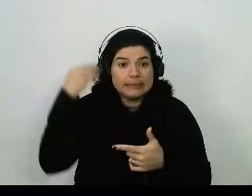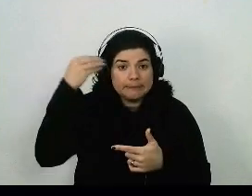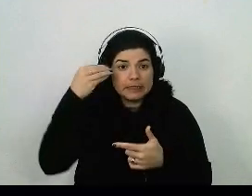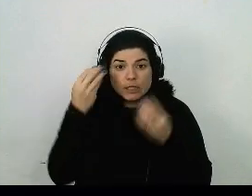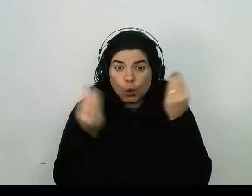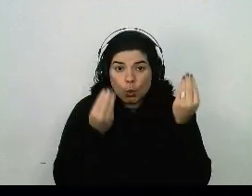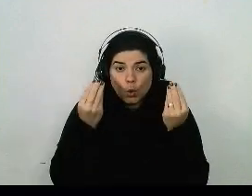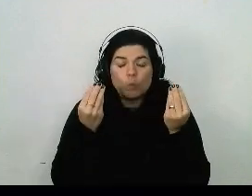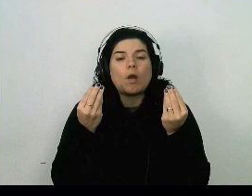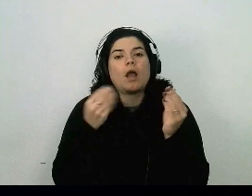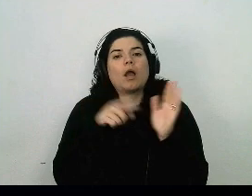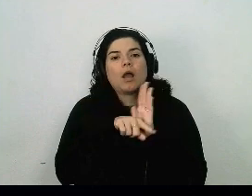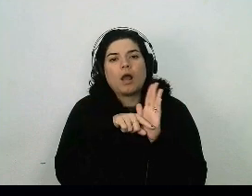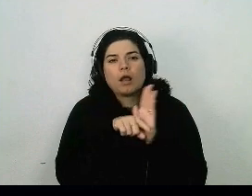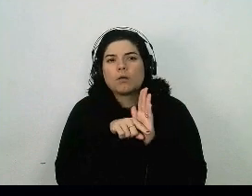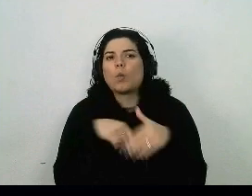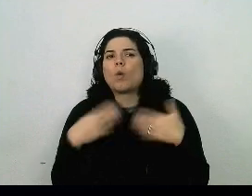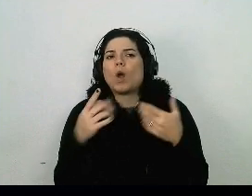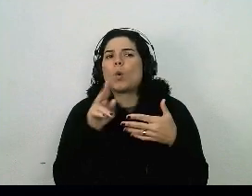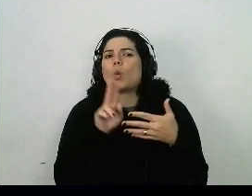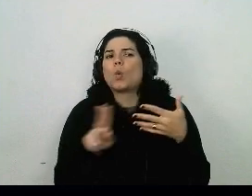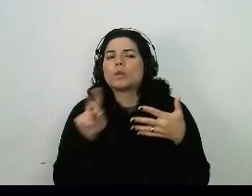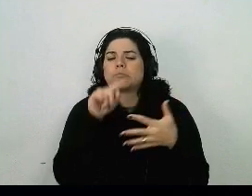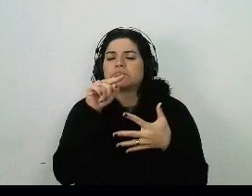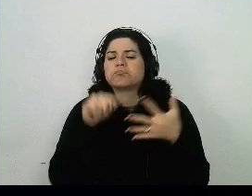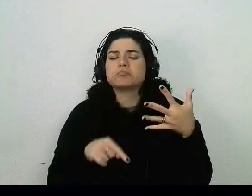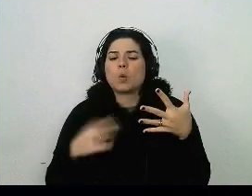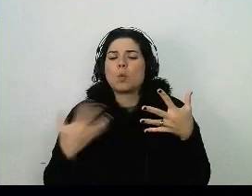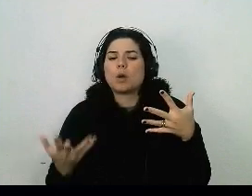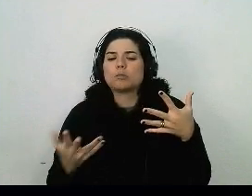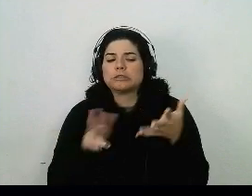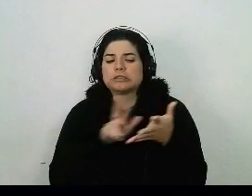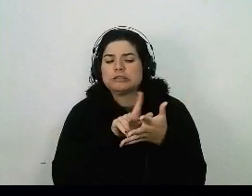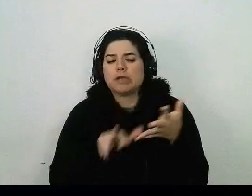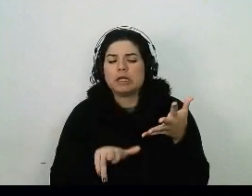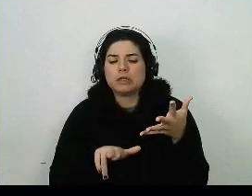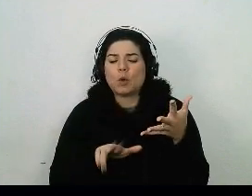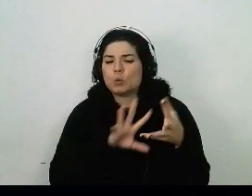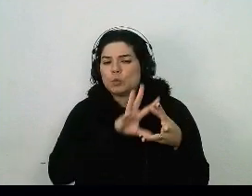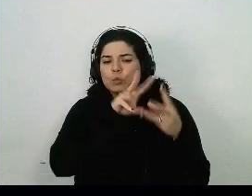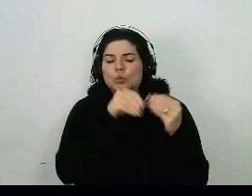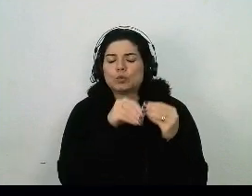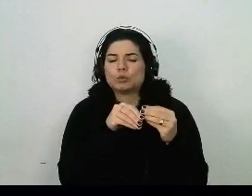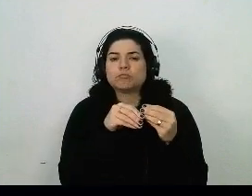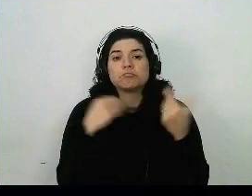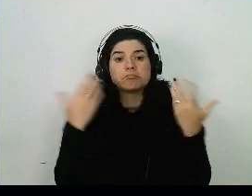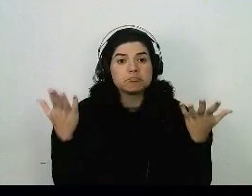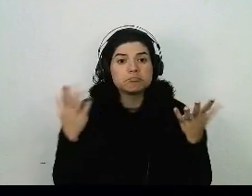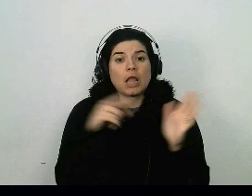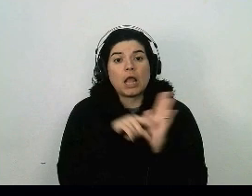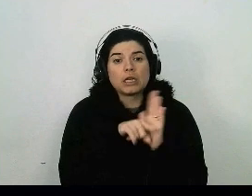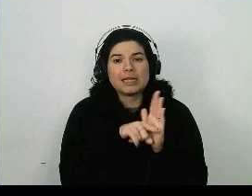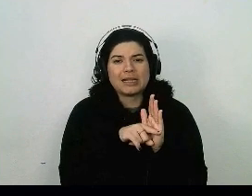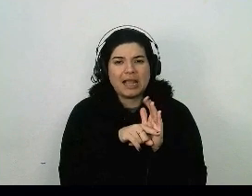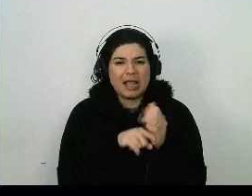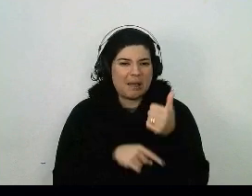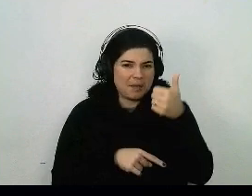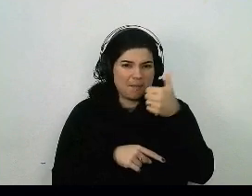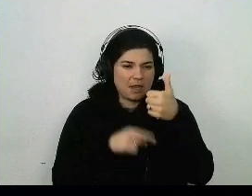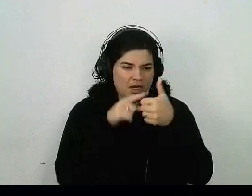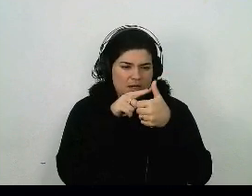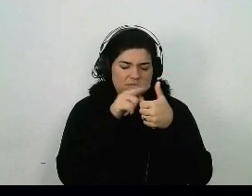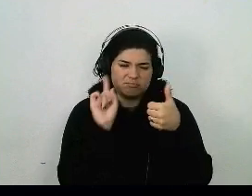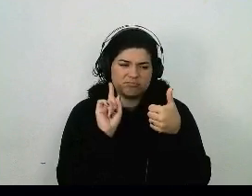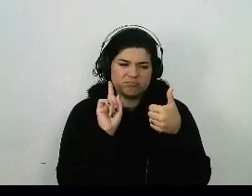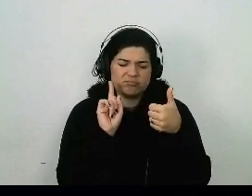métricas que você vai usar avalia múltiplas métricas então não para na primeira métrica considera várias métricas